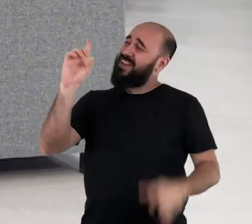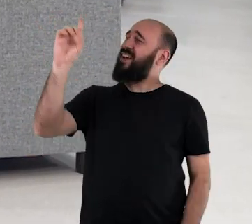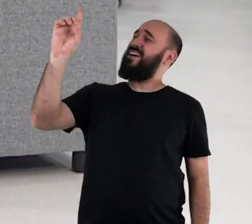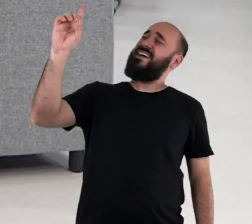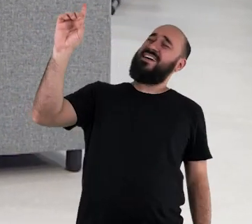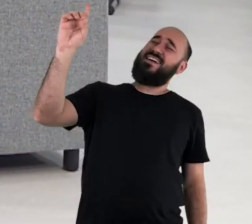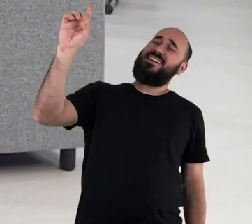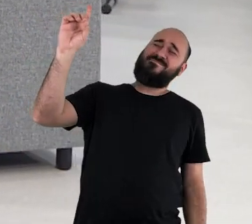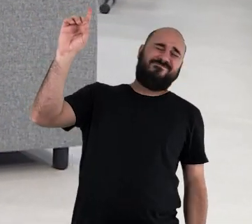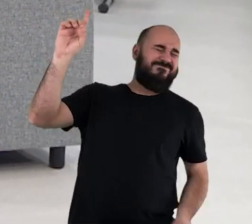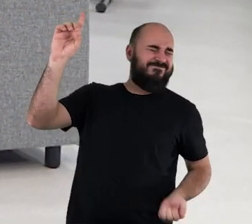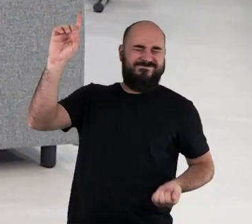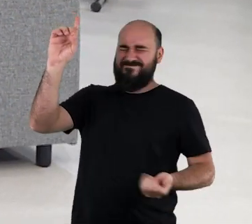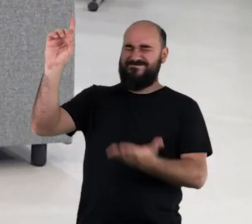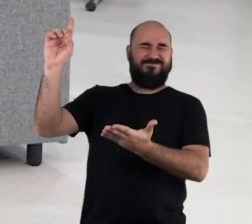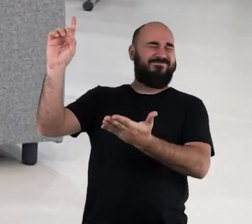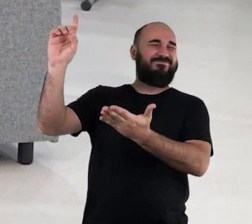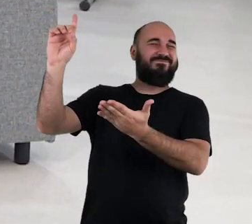glória.